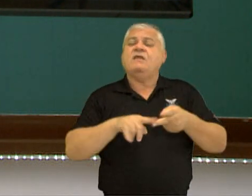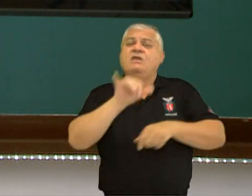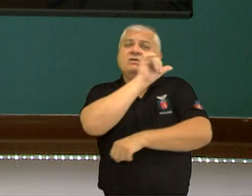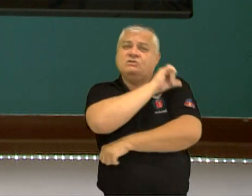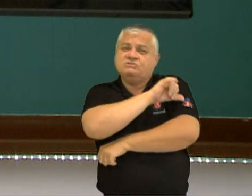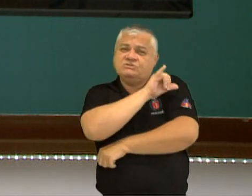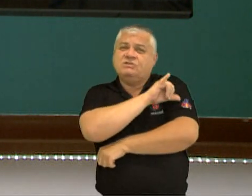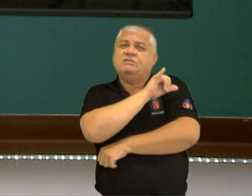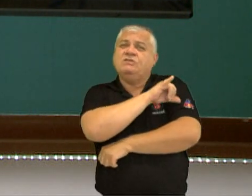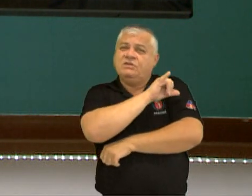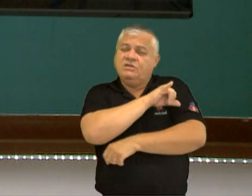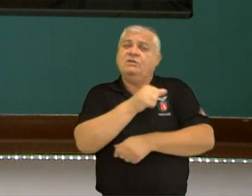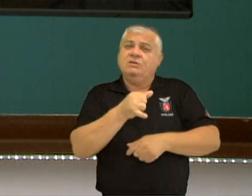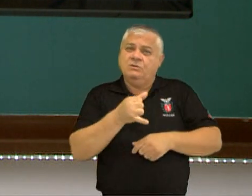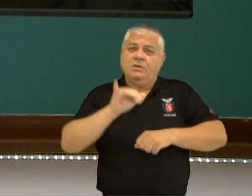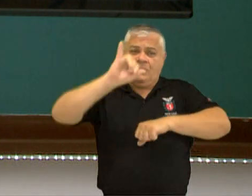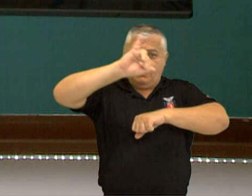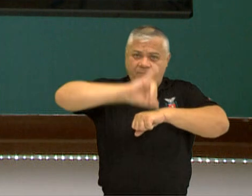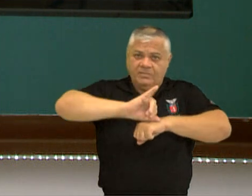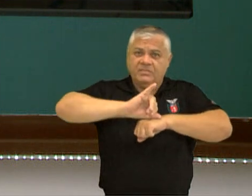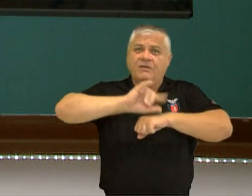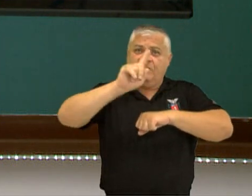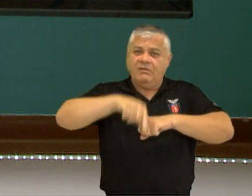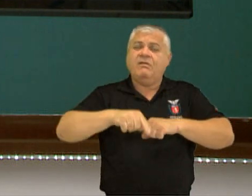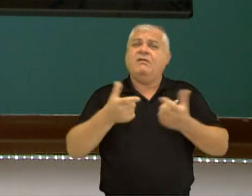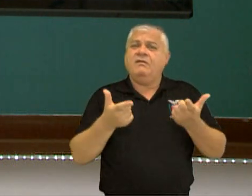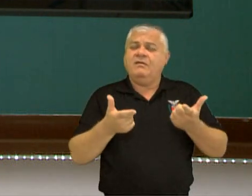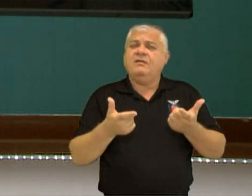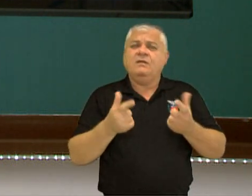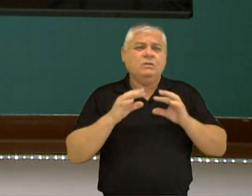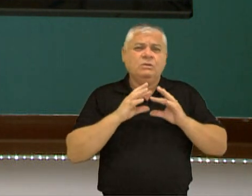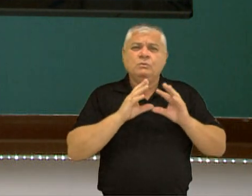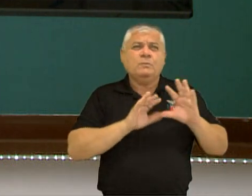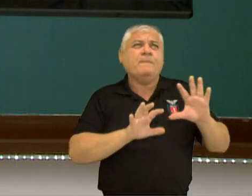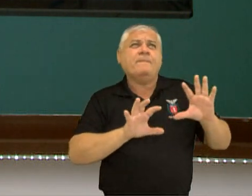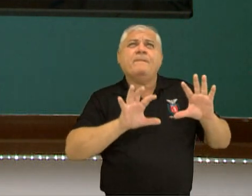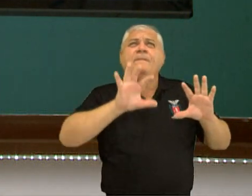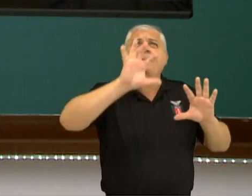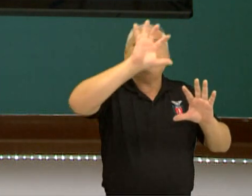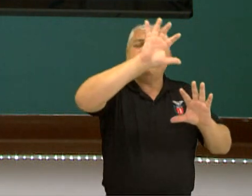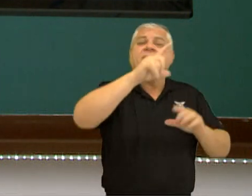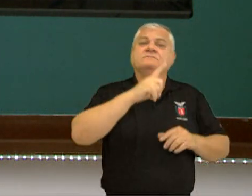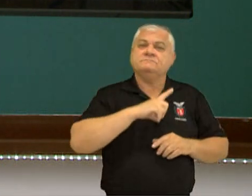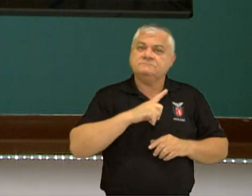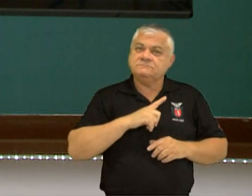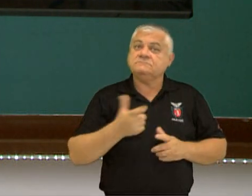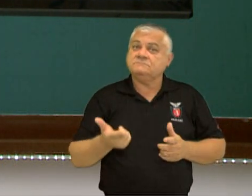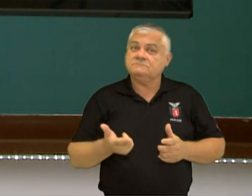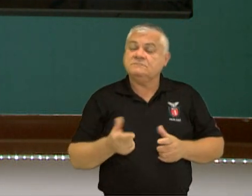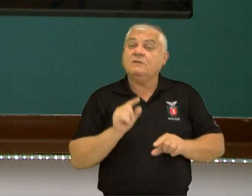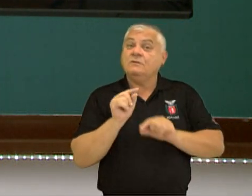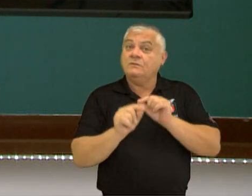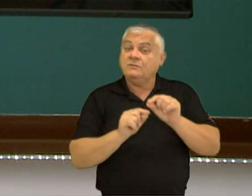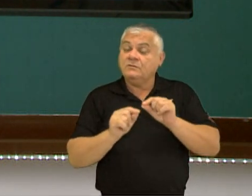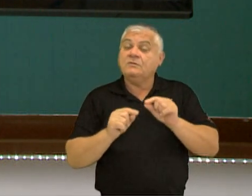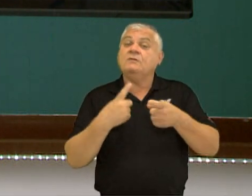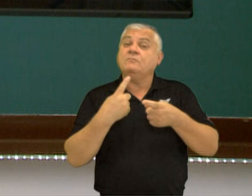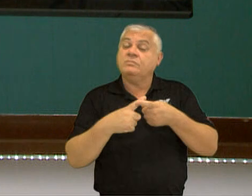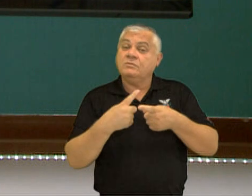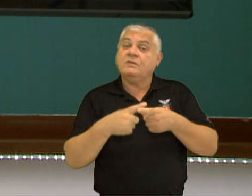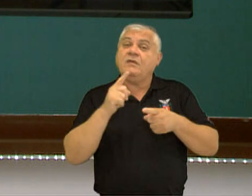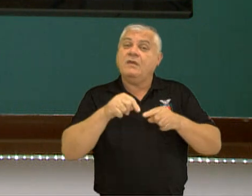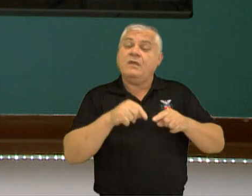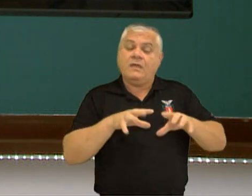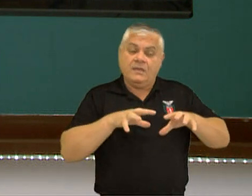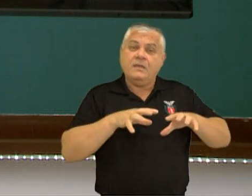de Janeiro, a cidade do Rio de Janeiro, estando no litoral, e assim sucessivamente. Observa-se isso em função do processo de